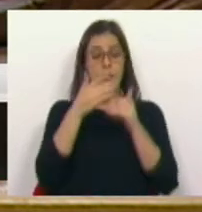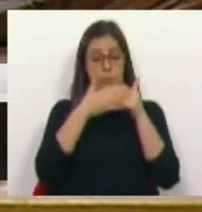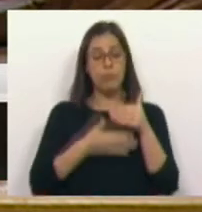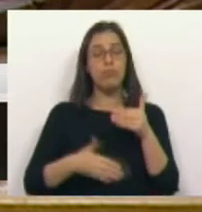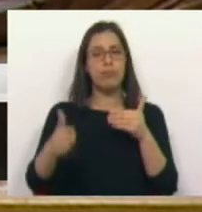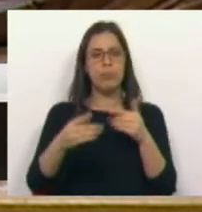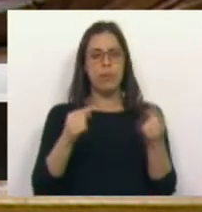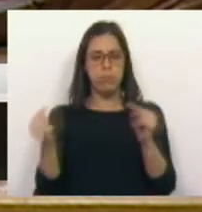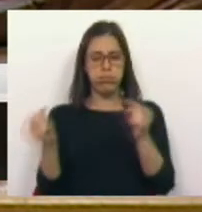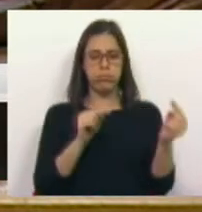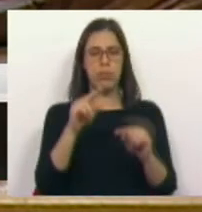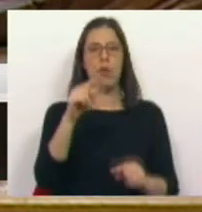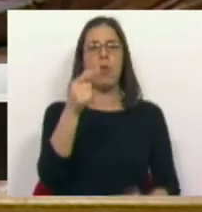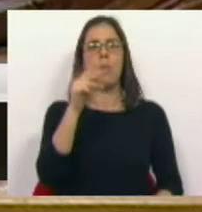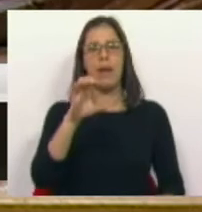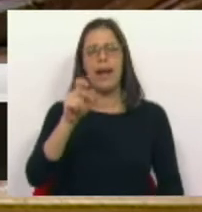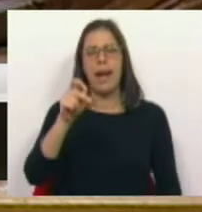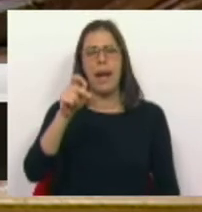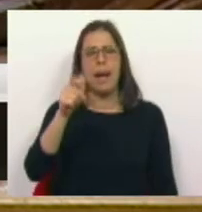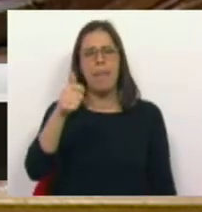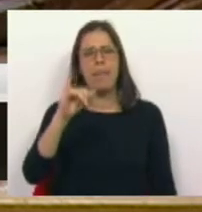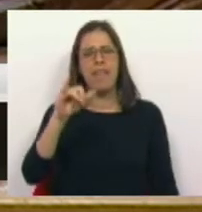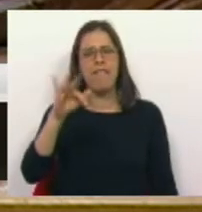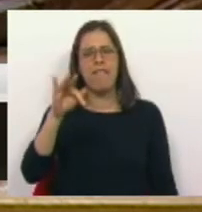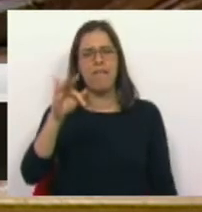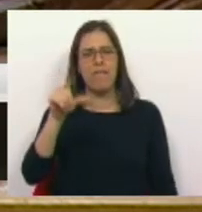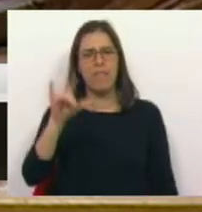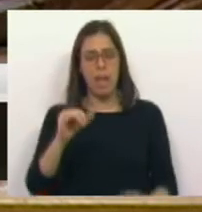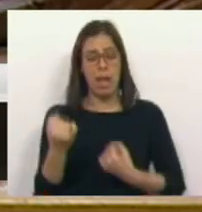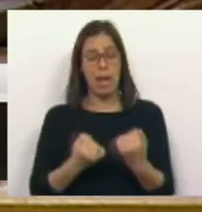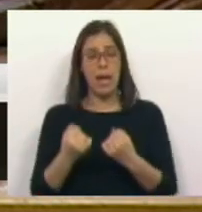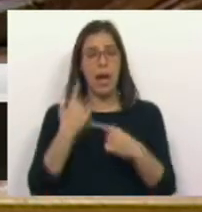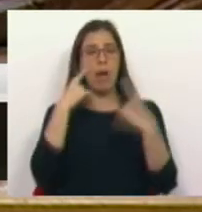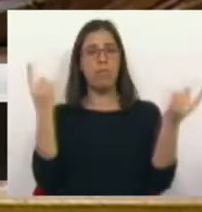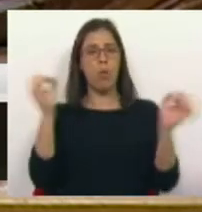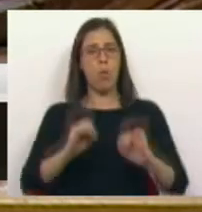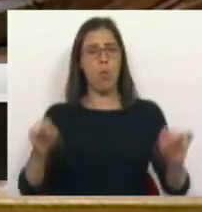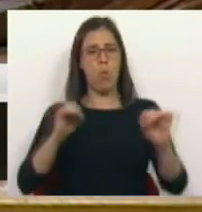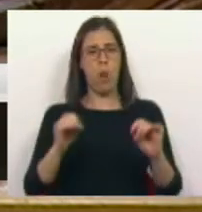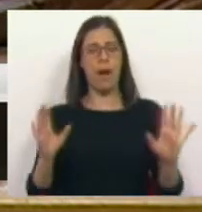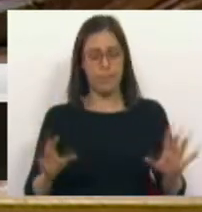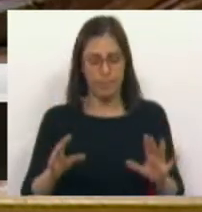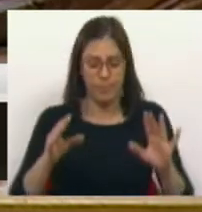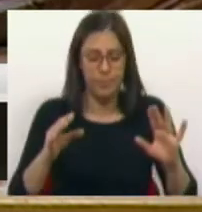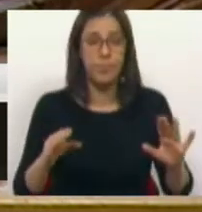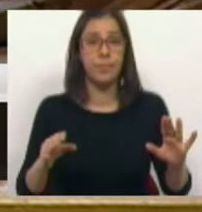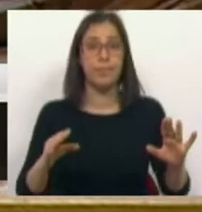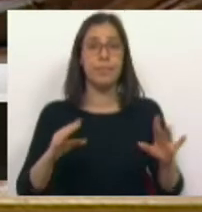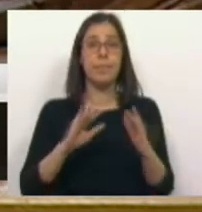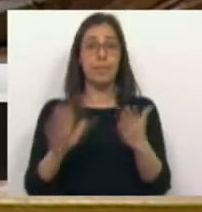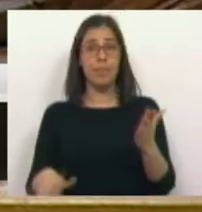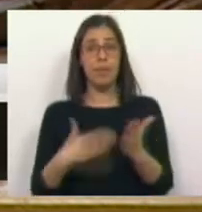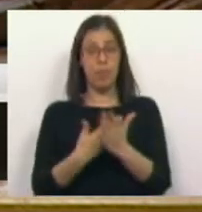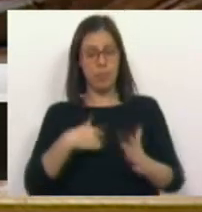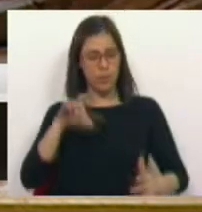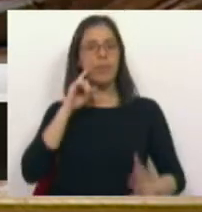então tem sido disputado pela Uber e Cabify a partir de veículos descaracterizados. As propostas